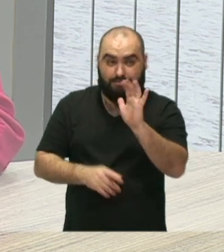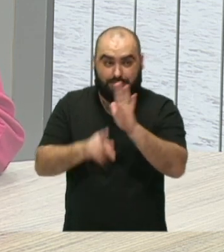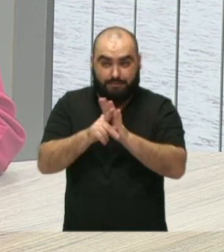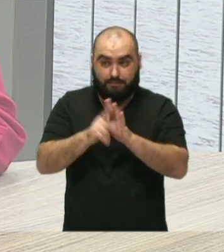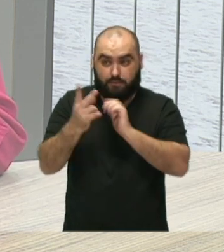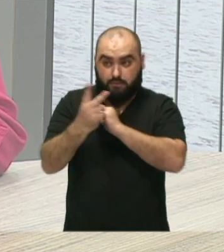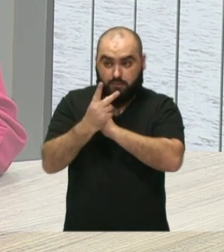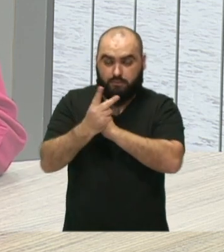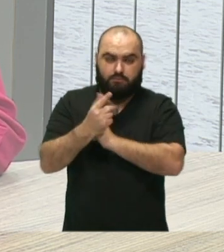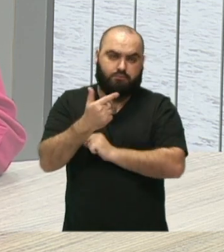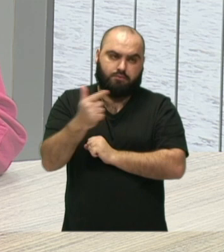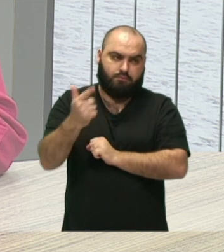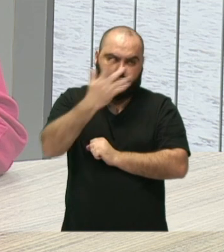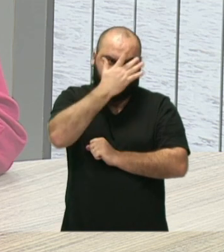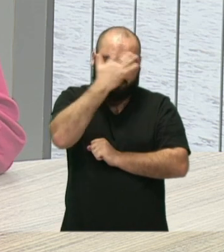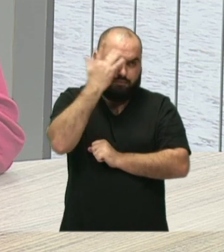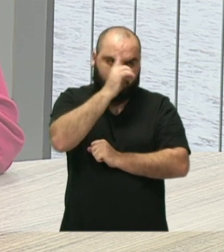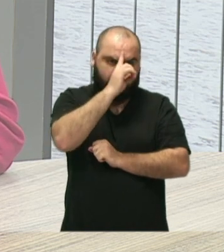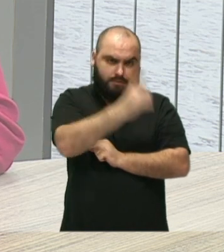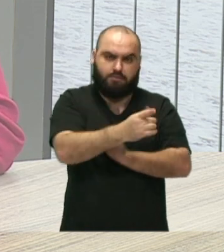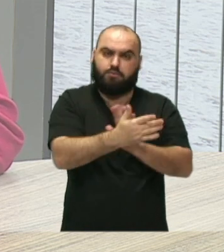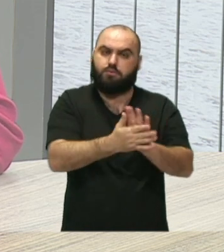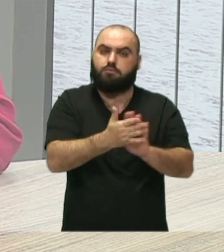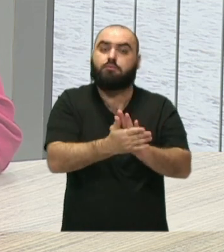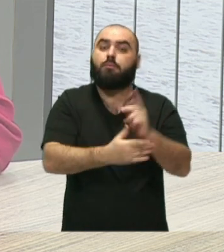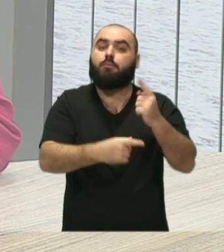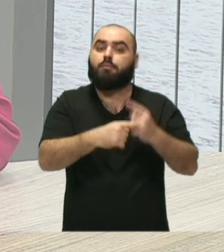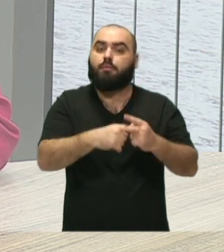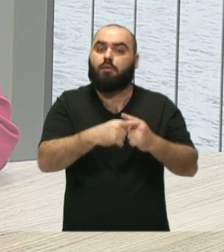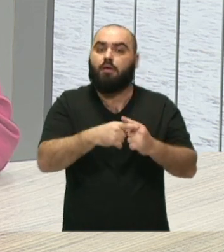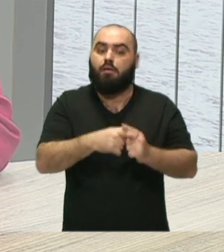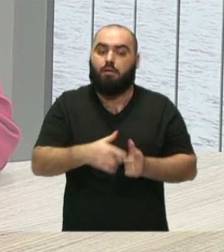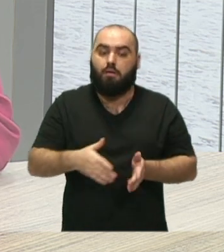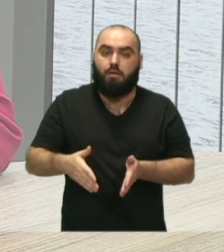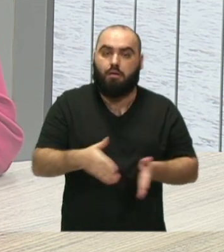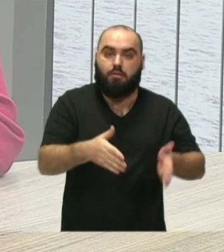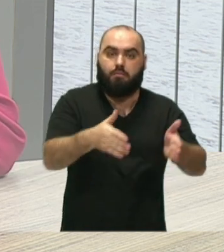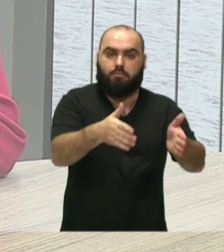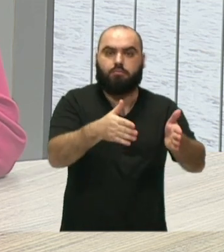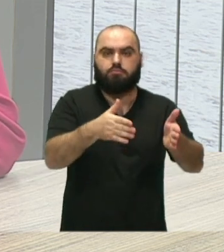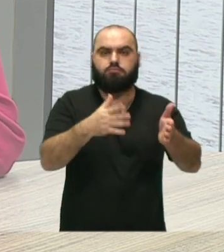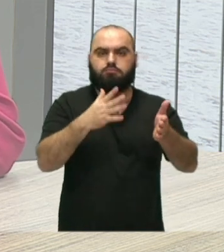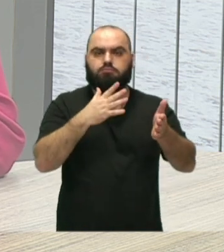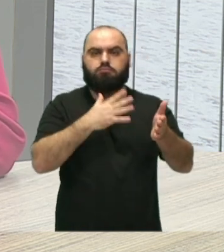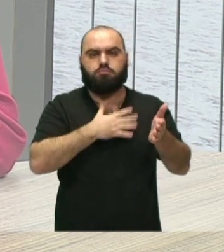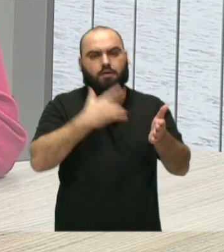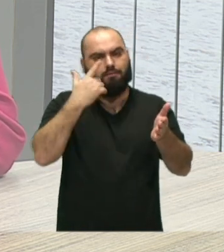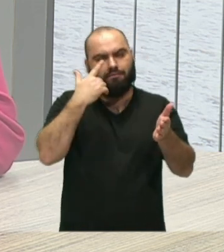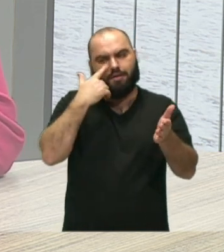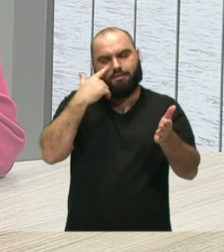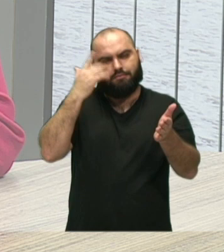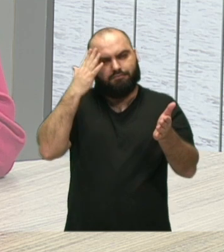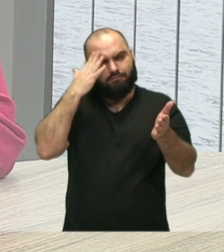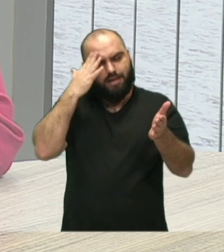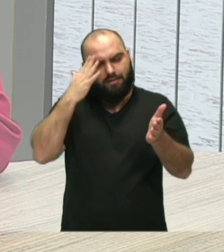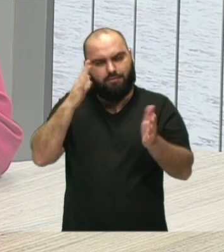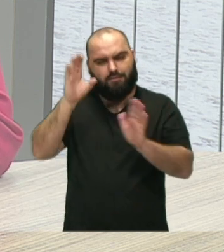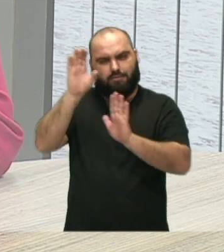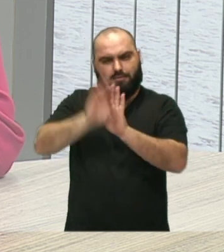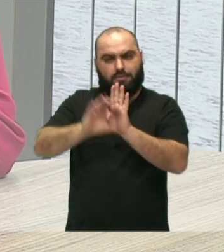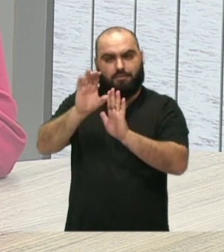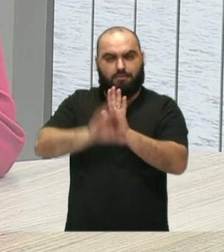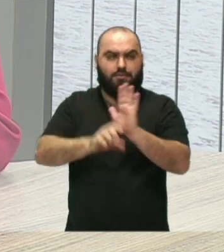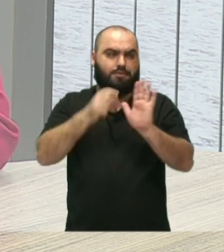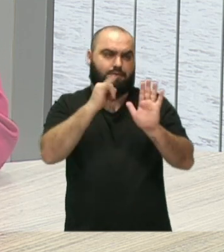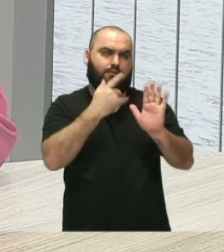essas pessoas não são obrigadas, porque os caminhos que nós galgamos, a gente estava brincando com o meu currículo, e se eu for aqui falar o currículo da minha mãe